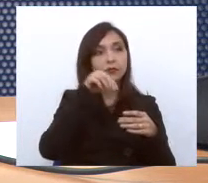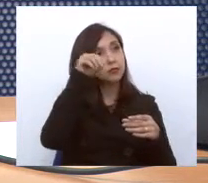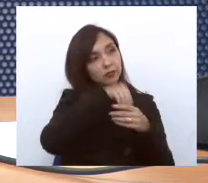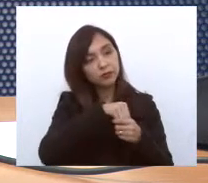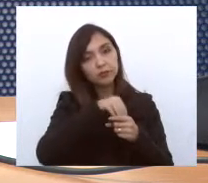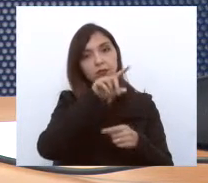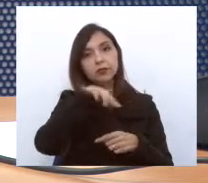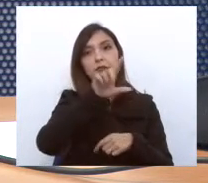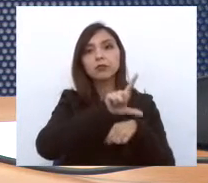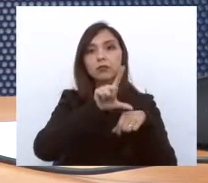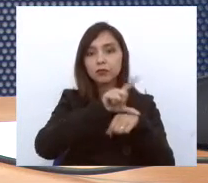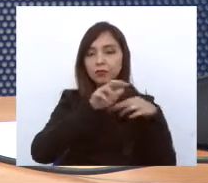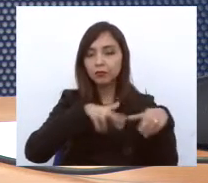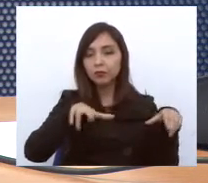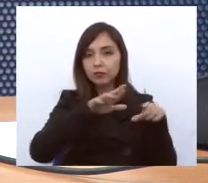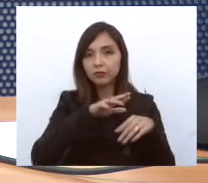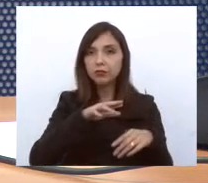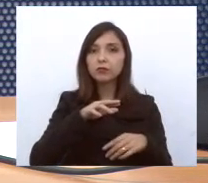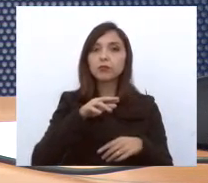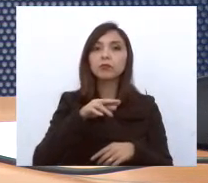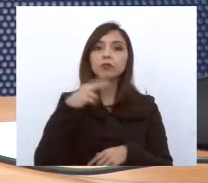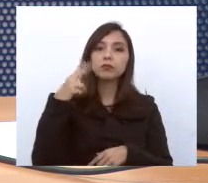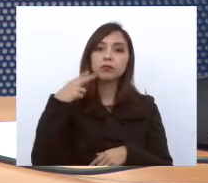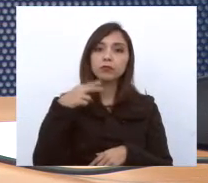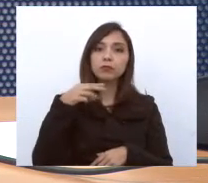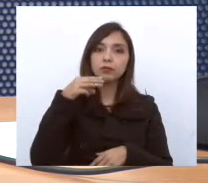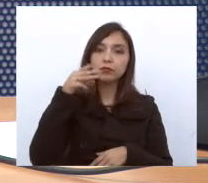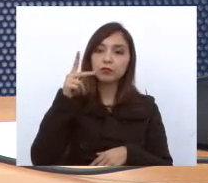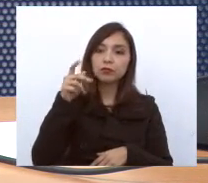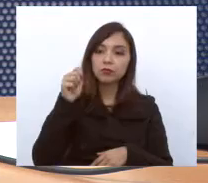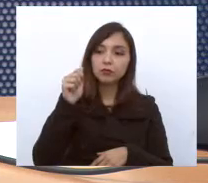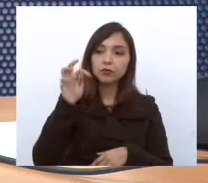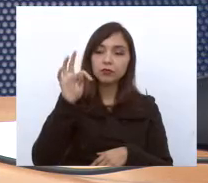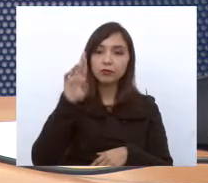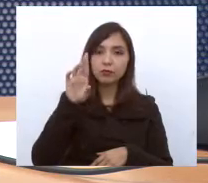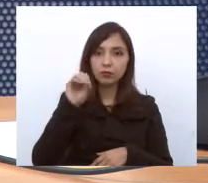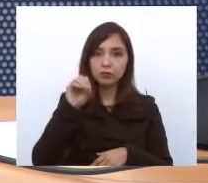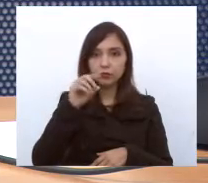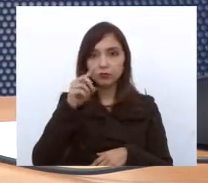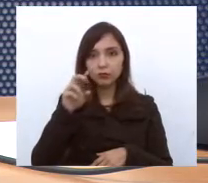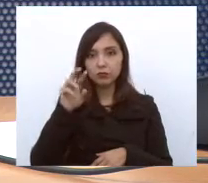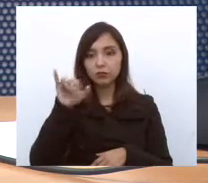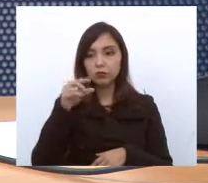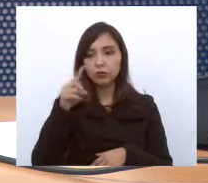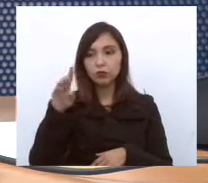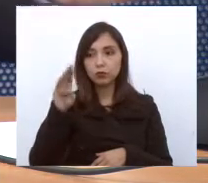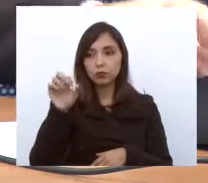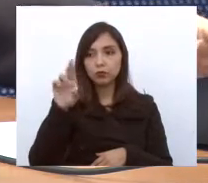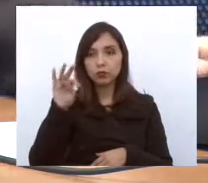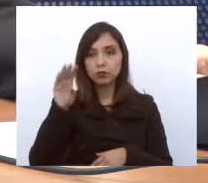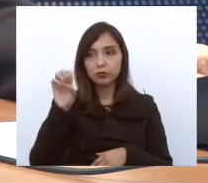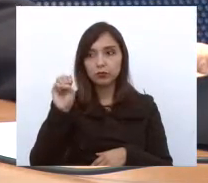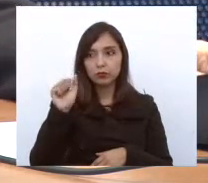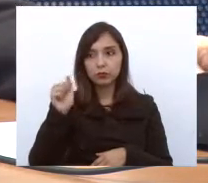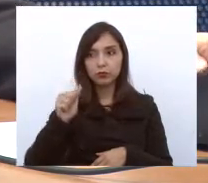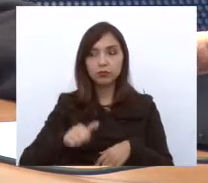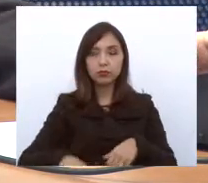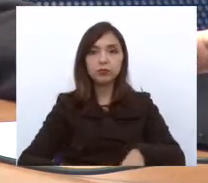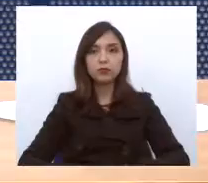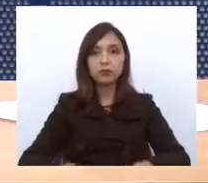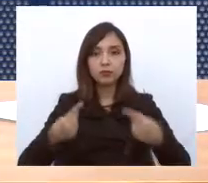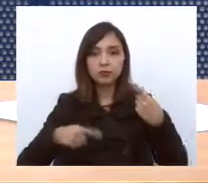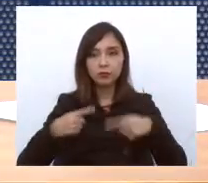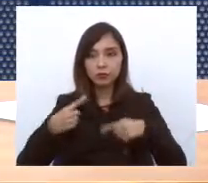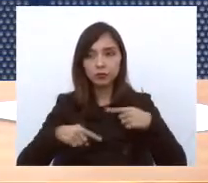do município de Guarulhos. Autor, vereador Pastor João Barbosa. Em discussão. Para discutir, senhor presidente. Para